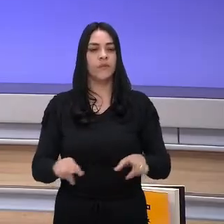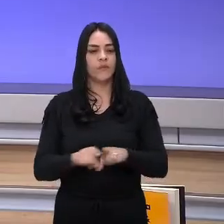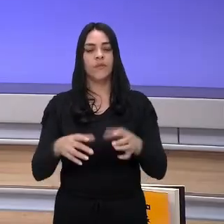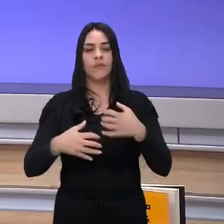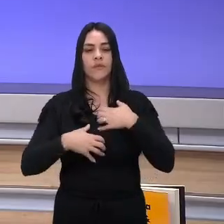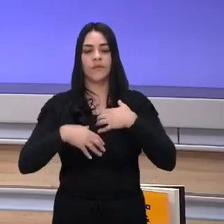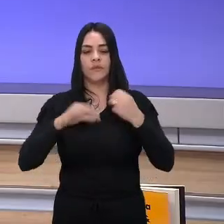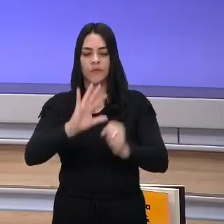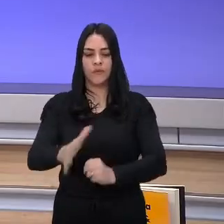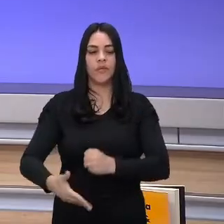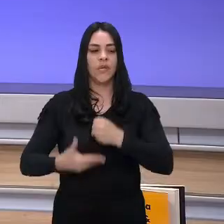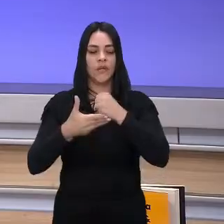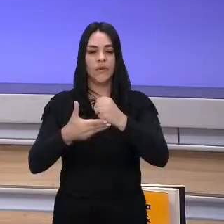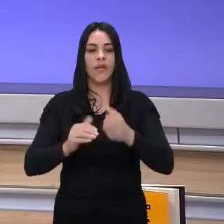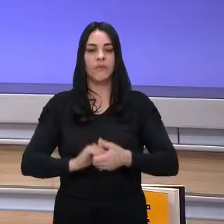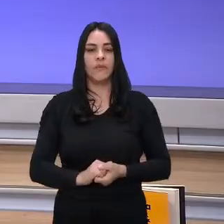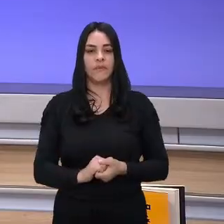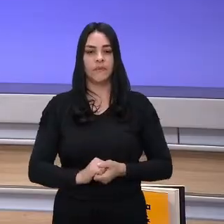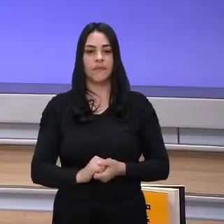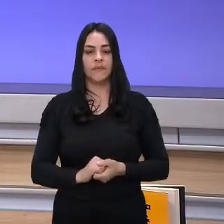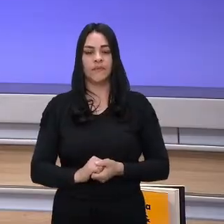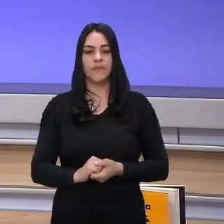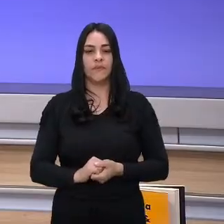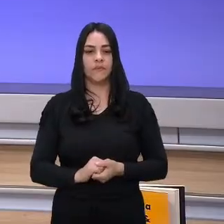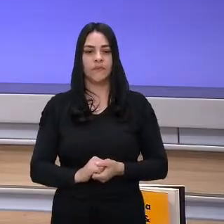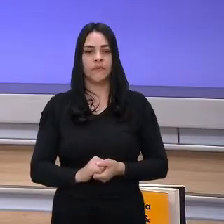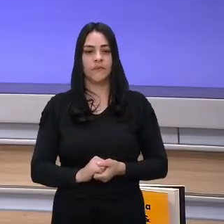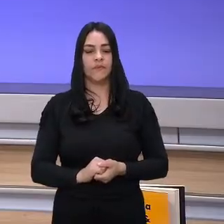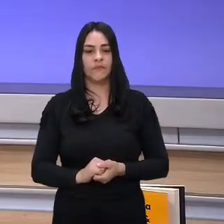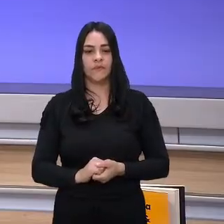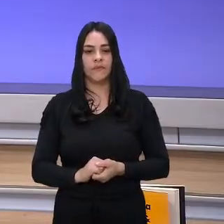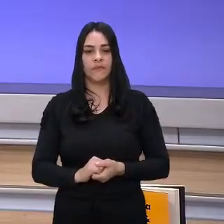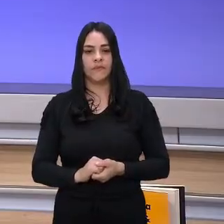forma sustentável e correta.